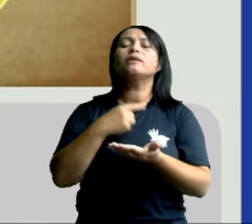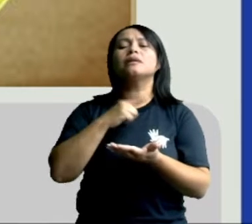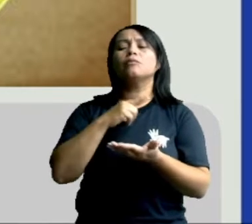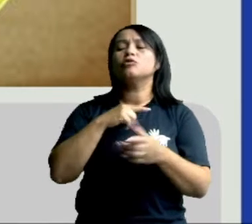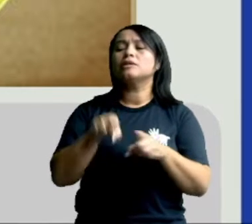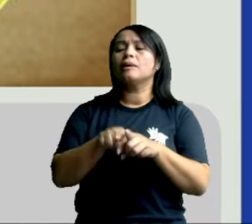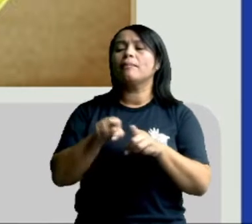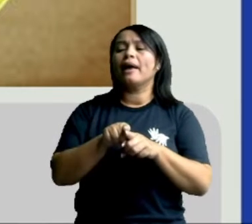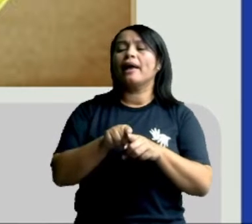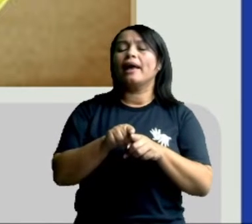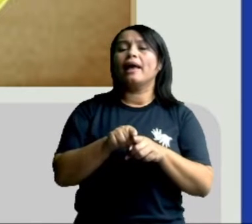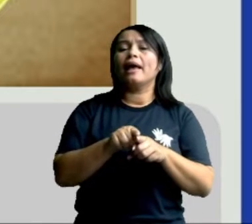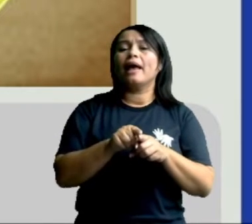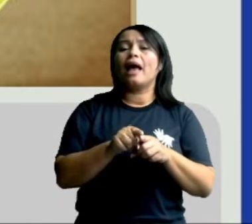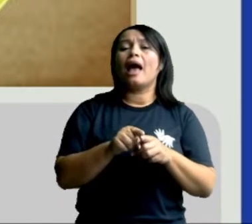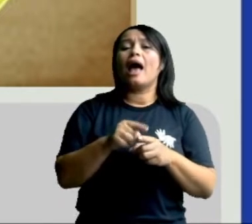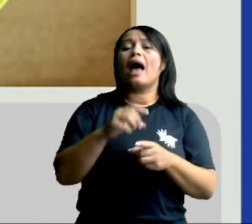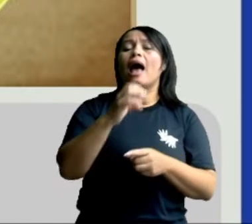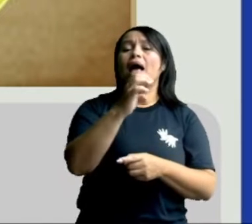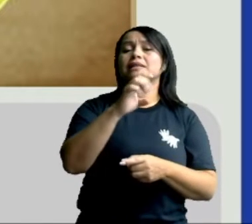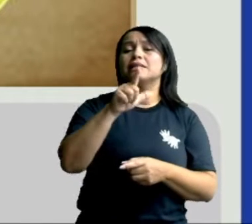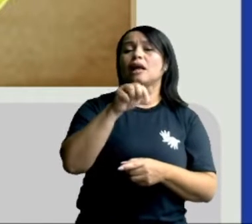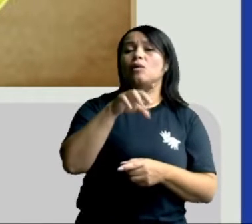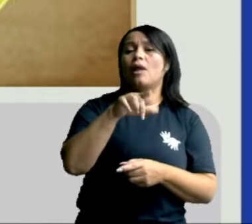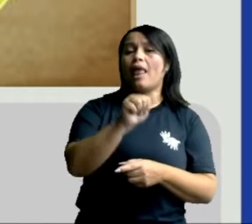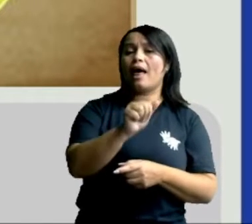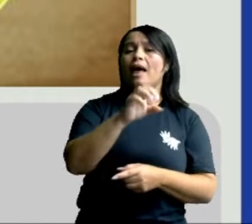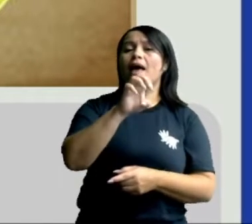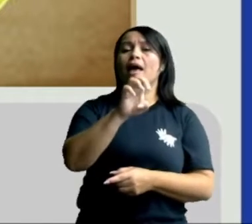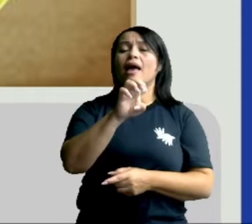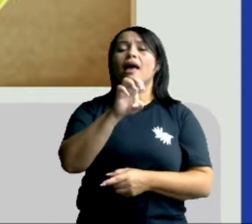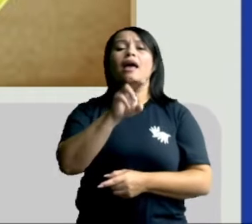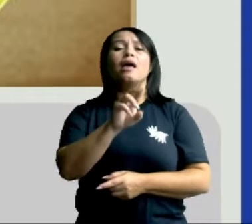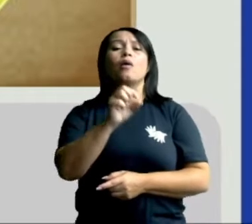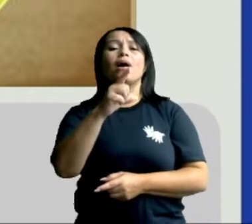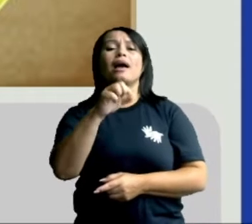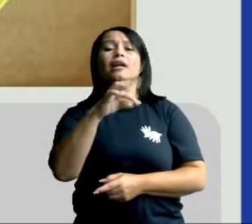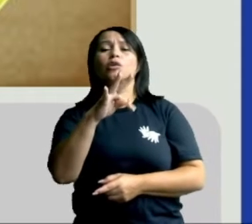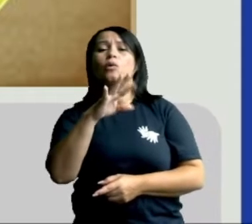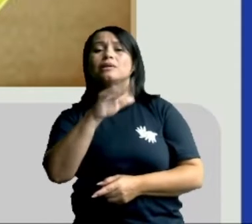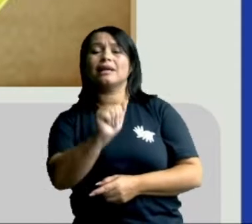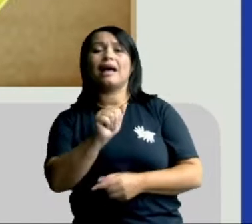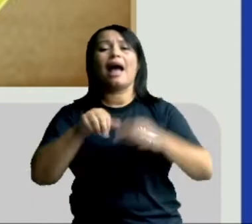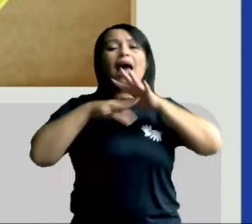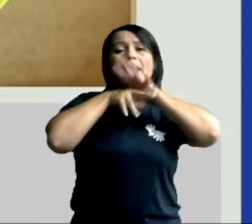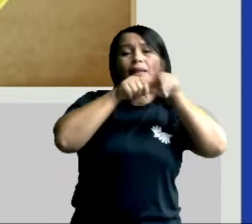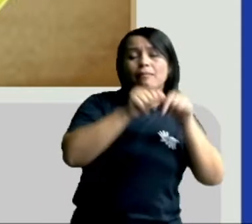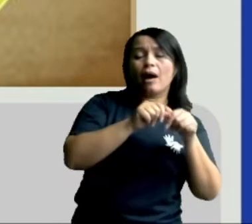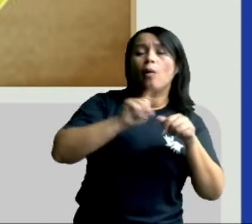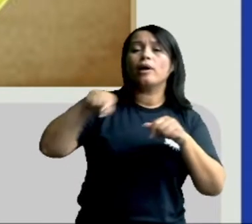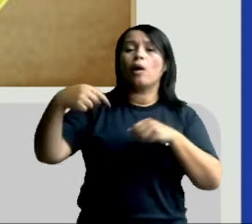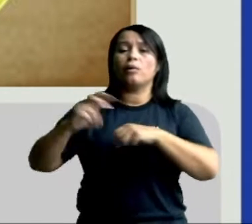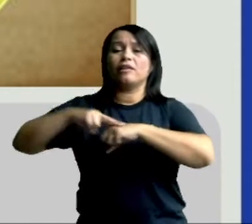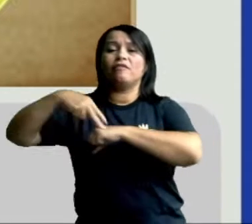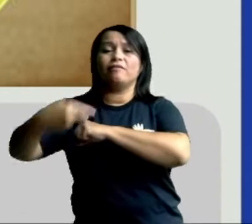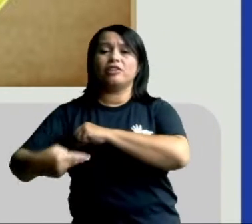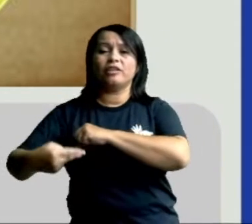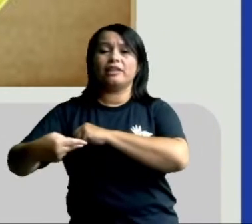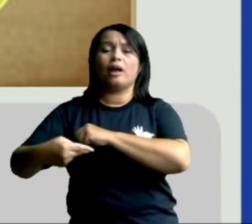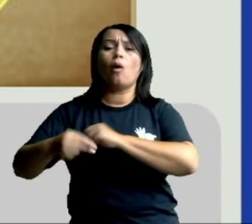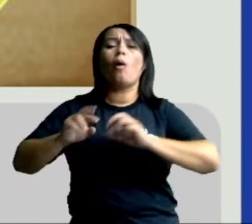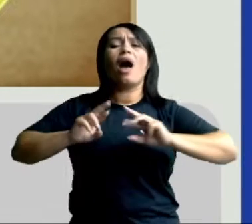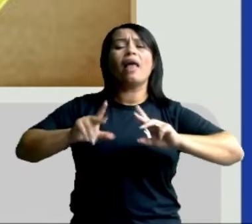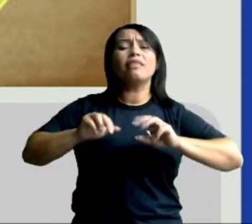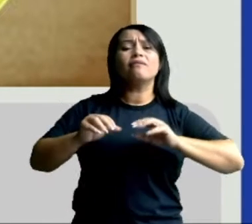temos a célula eucariótica animal e a célula eucariótica vegetal.